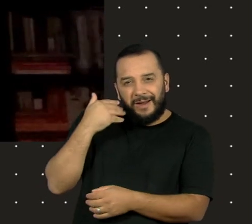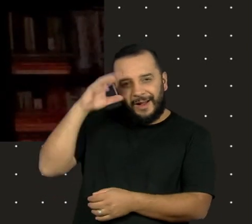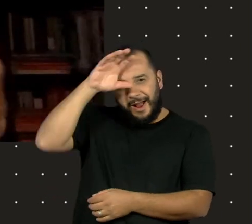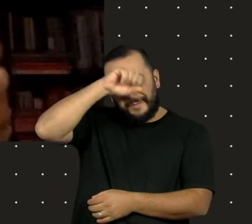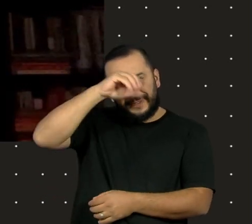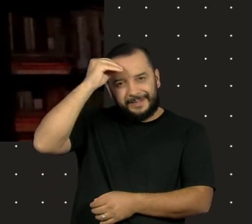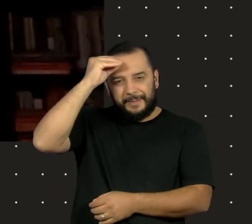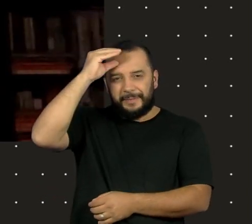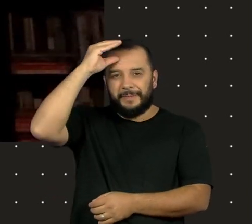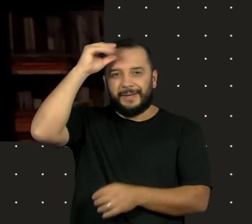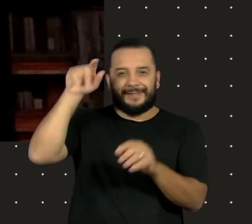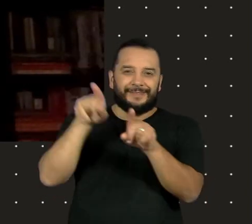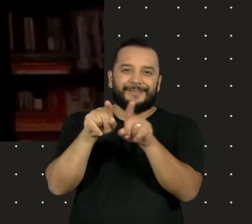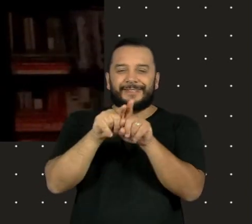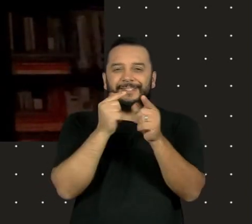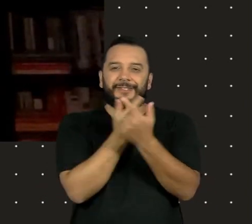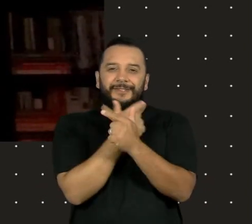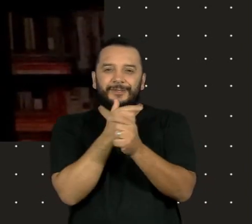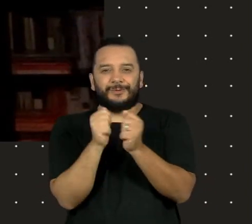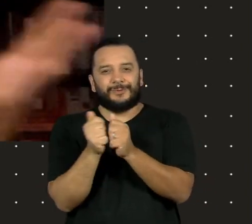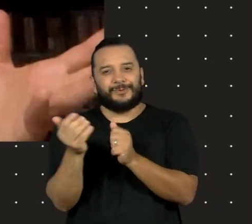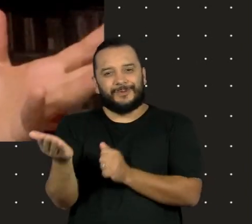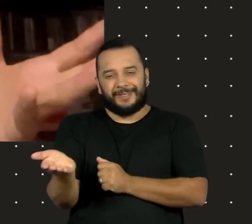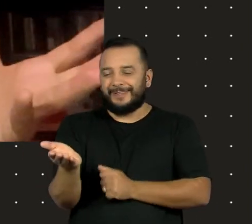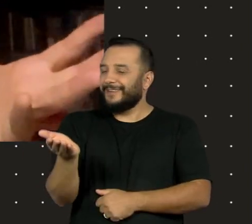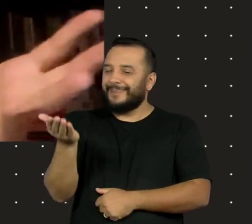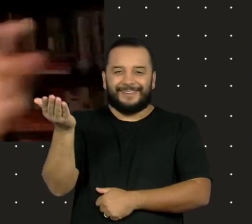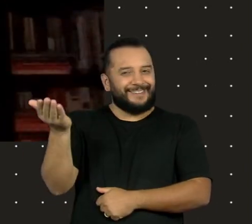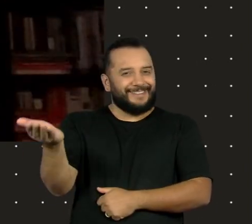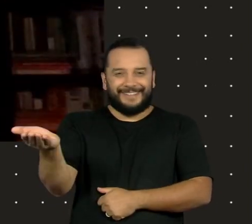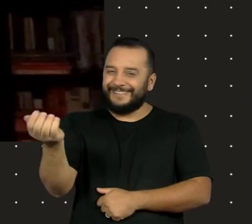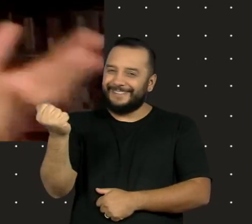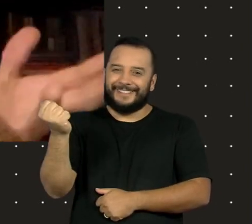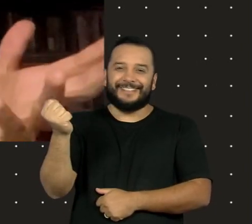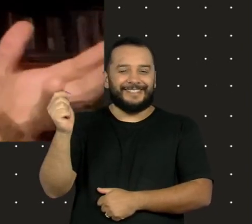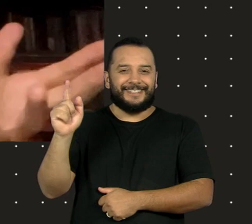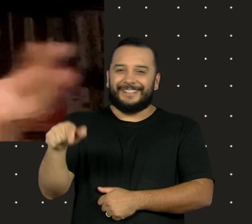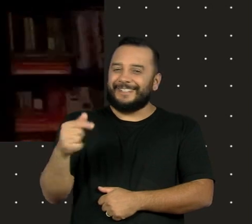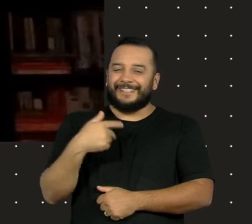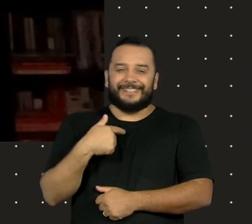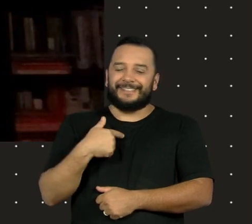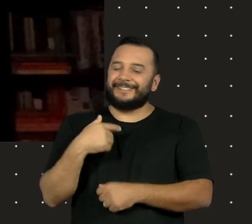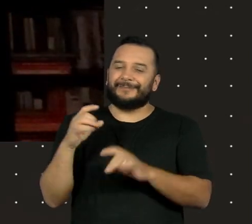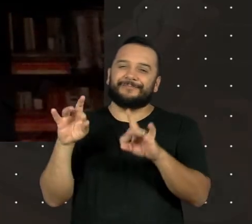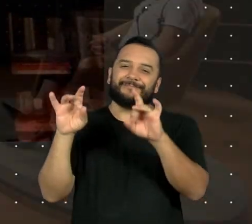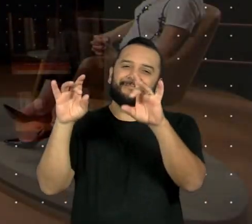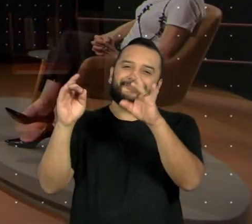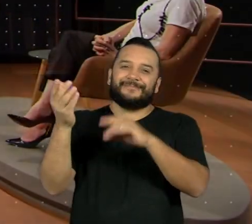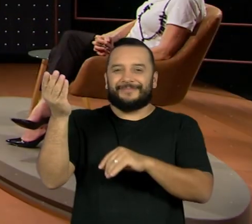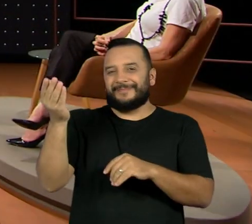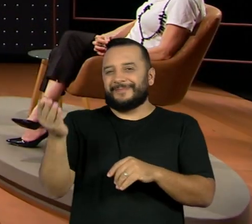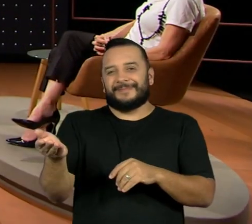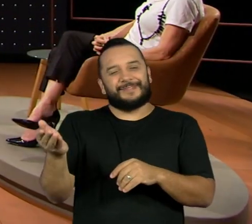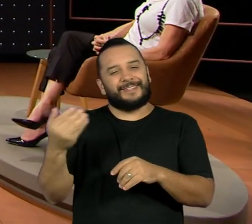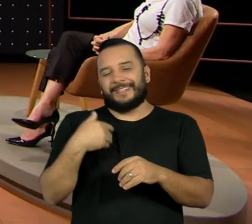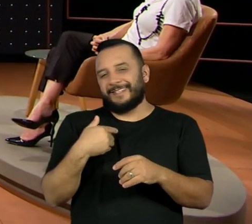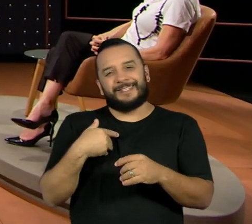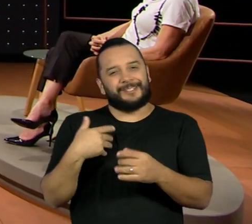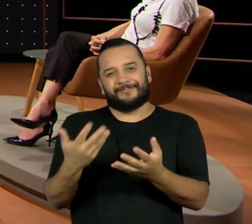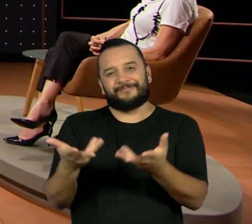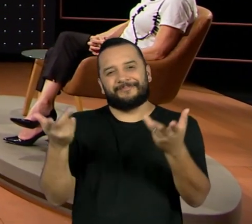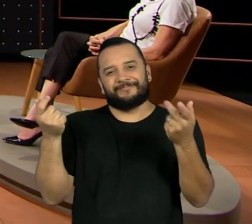as 2 coisas andaram juntas. A Clarice é um desbunde, a Clarice é um deleite, a Clarice é realmente